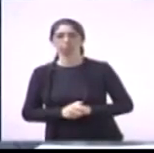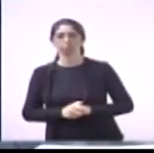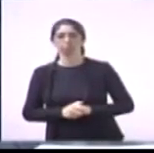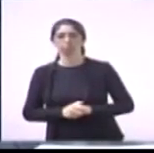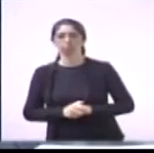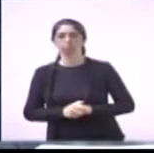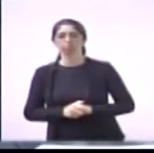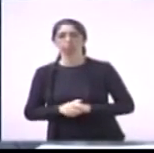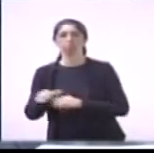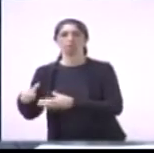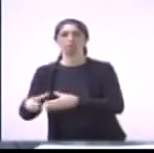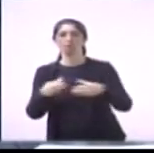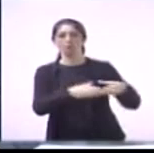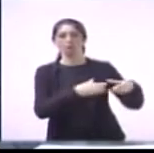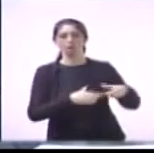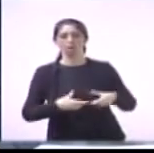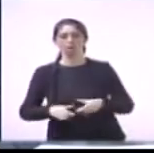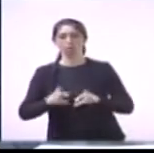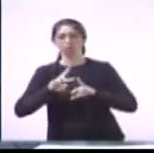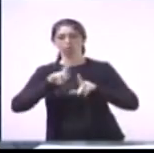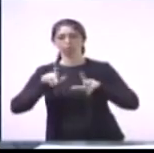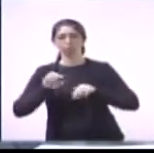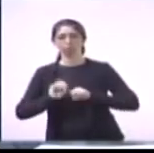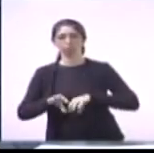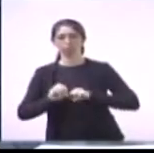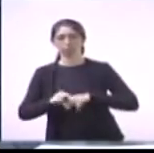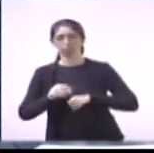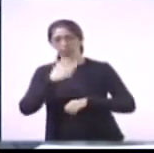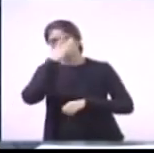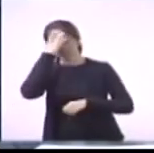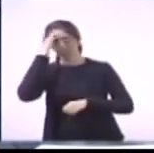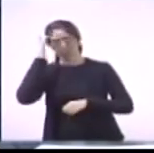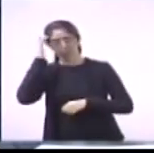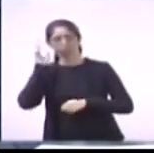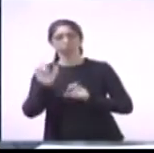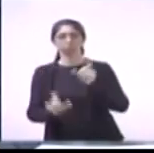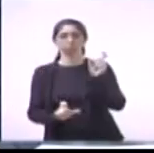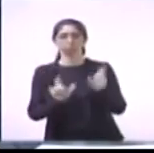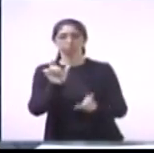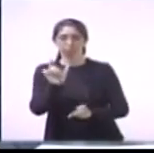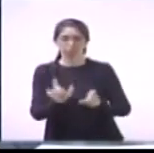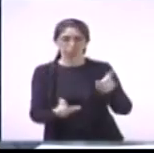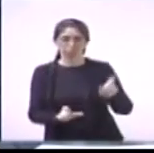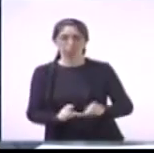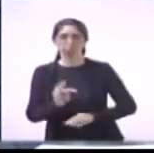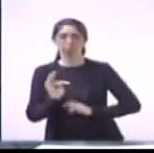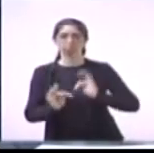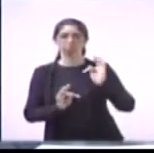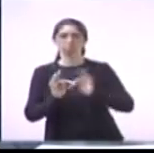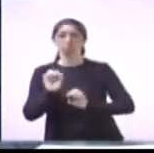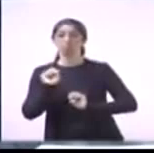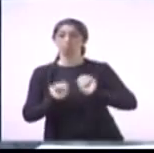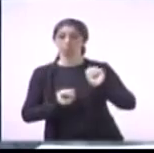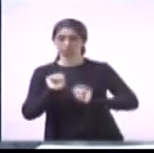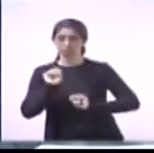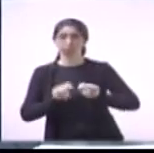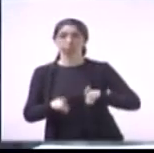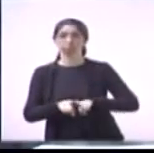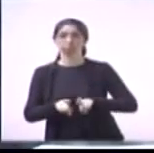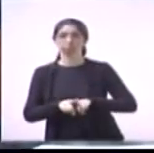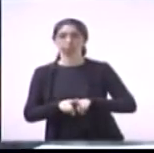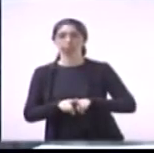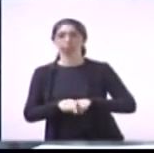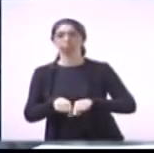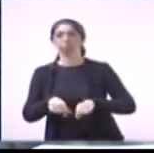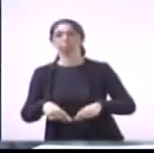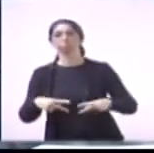em várias áreas da educação e atividades humanas, da ciência, tecnologia, da indústria, e que